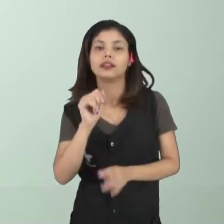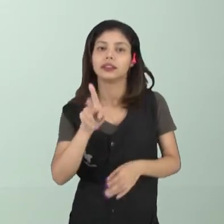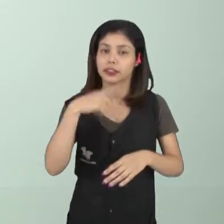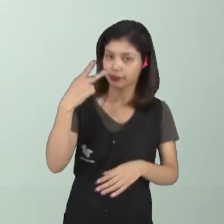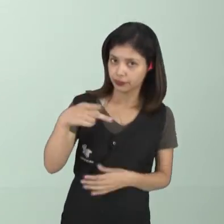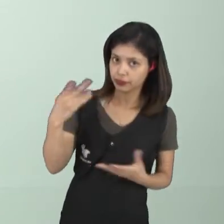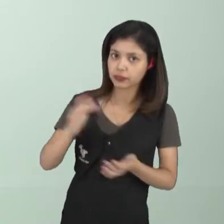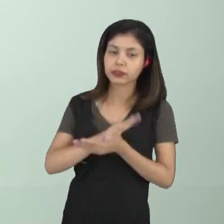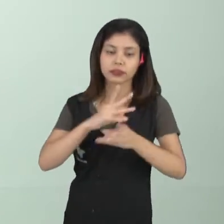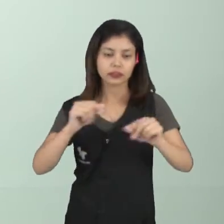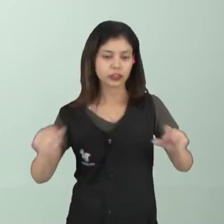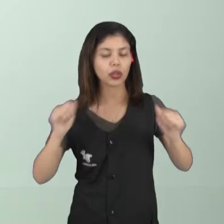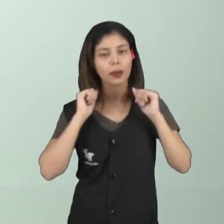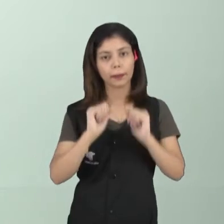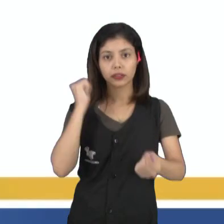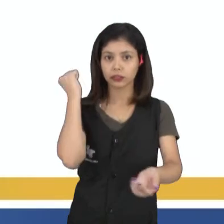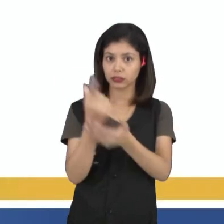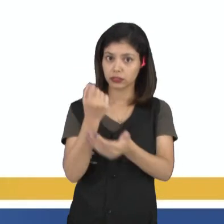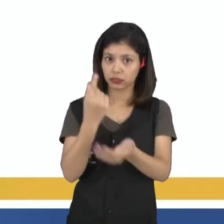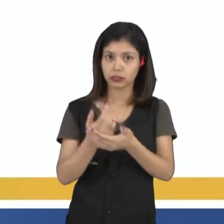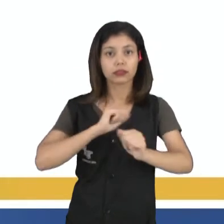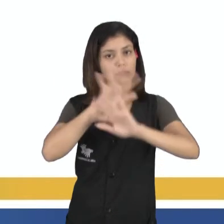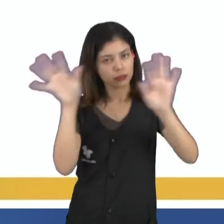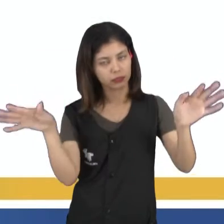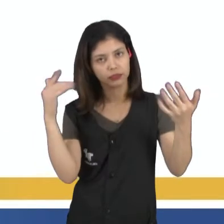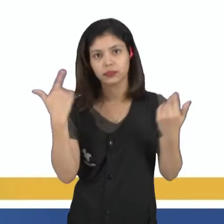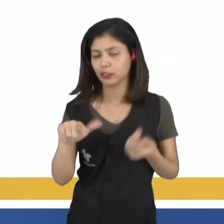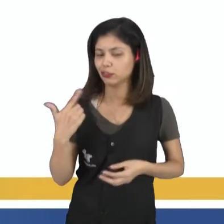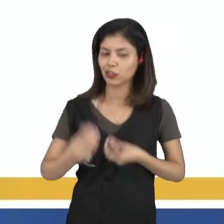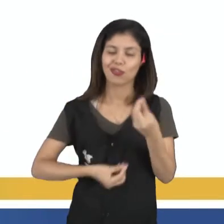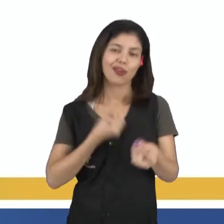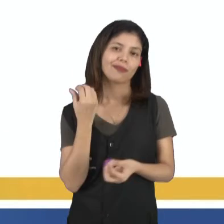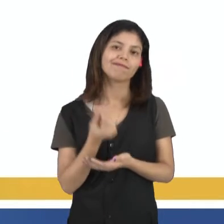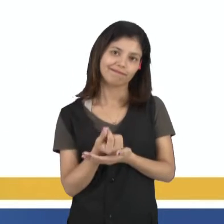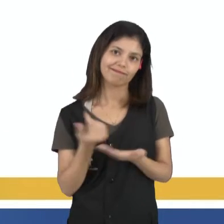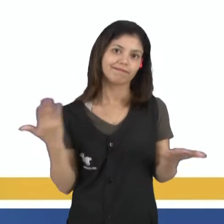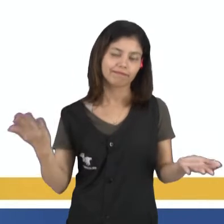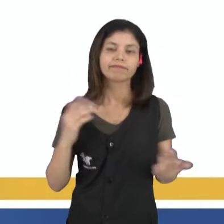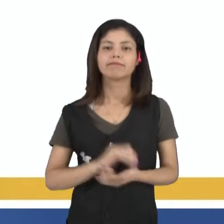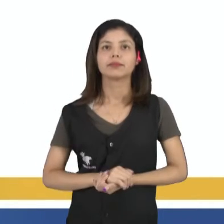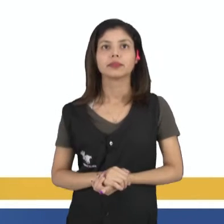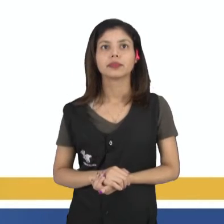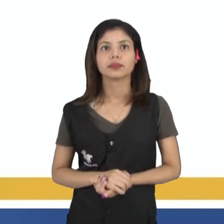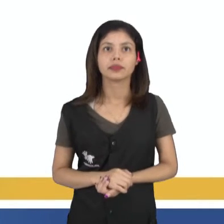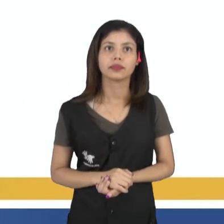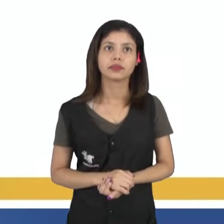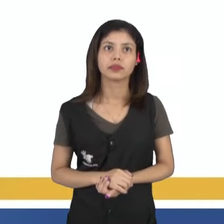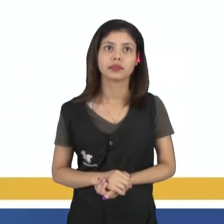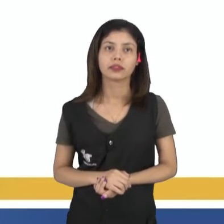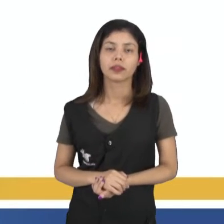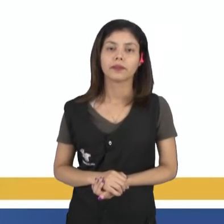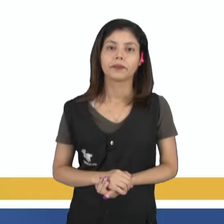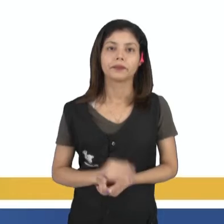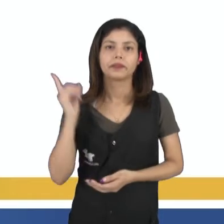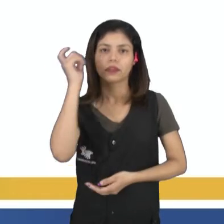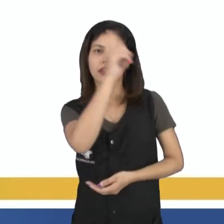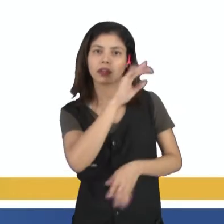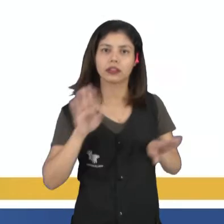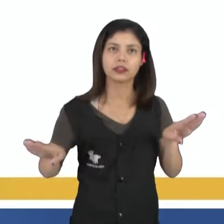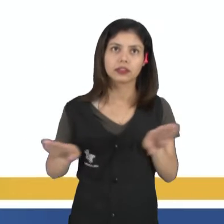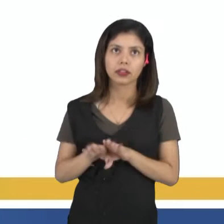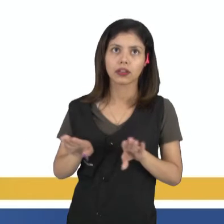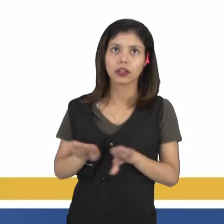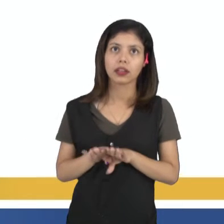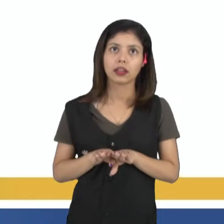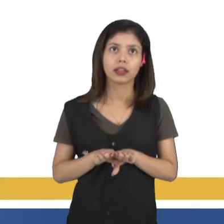diz né que as terras poderiam ser só compradas e claro que eles não tinham dinheiro para comprar né E essa lei também na dificuldade ela